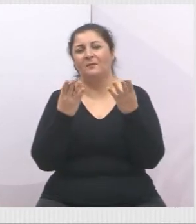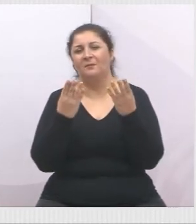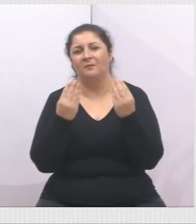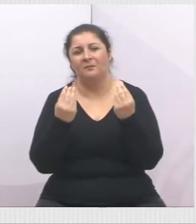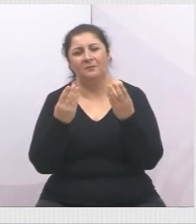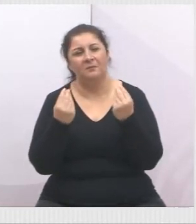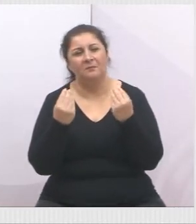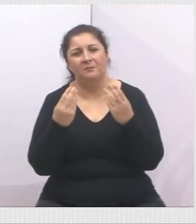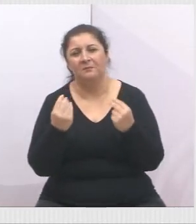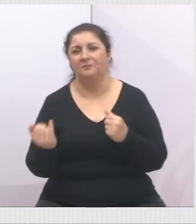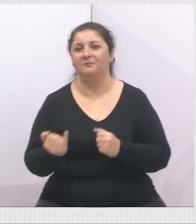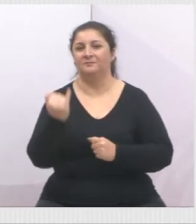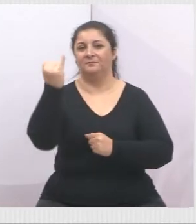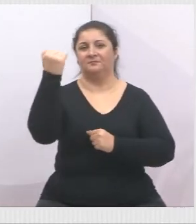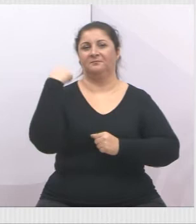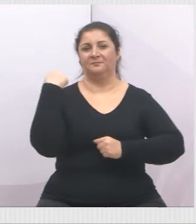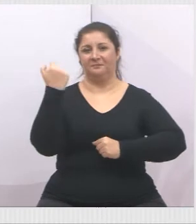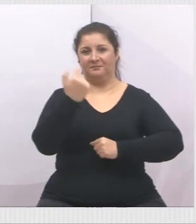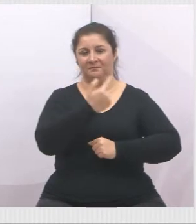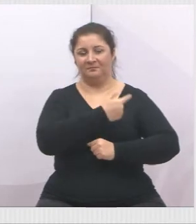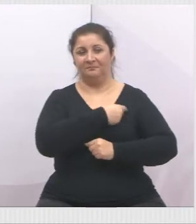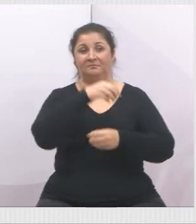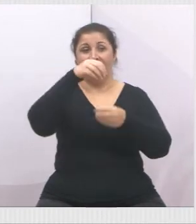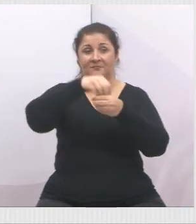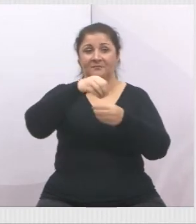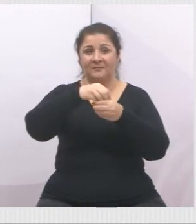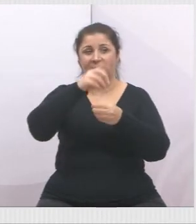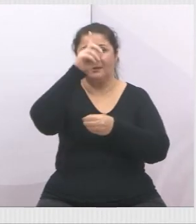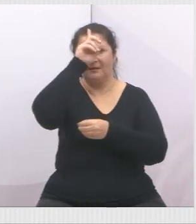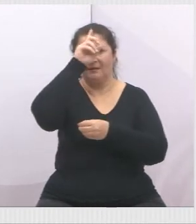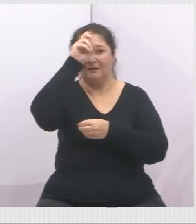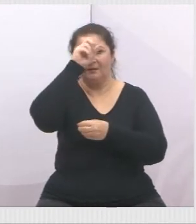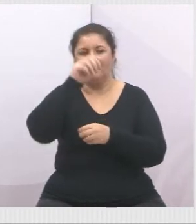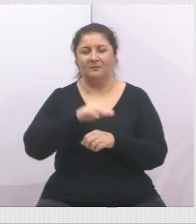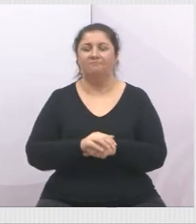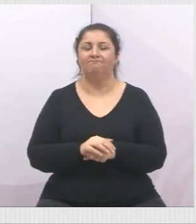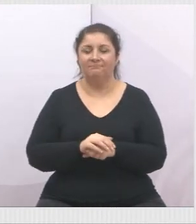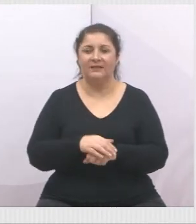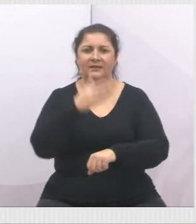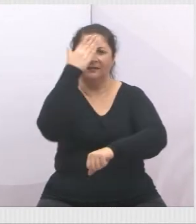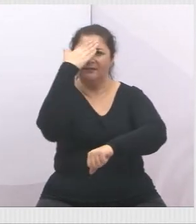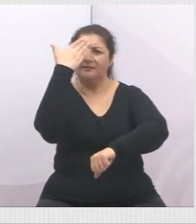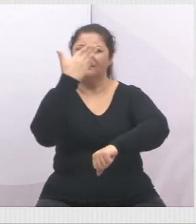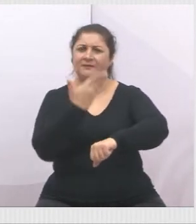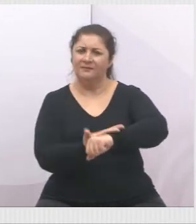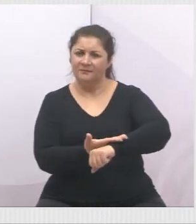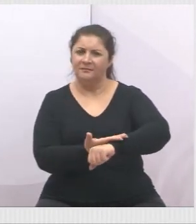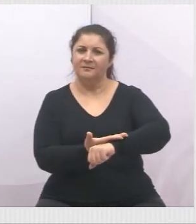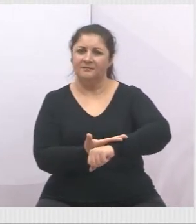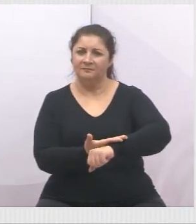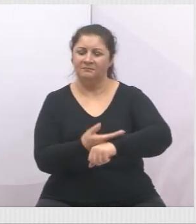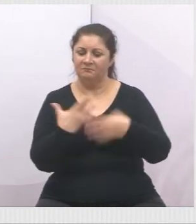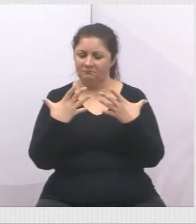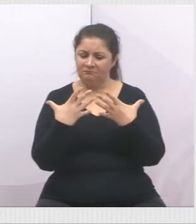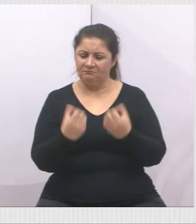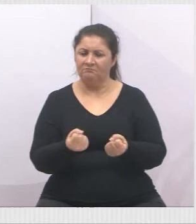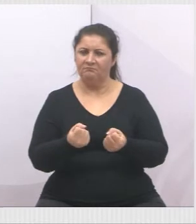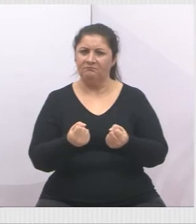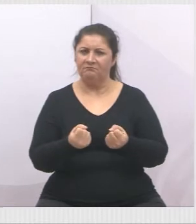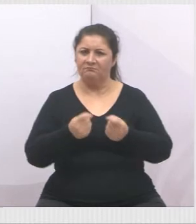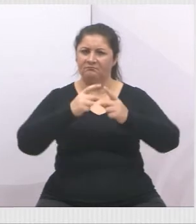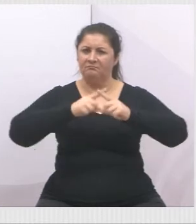para nós, principalmente no hospital. Ele acreditou, ele topou o desafio,